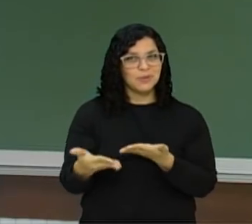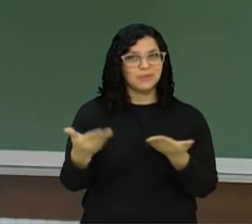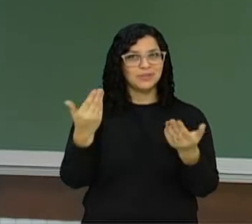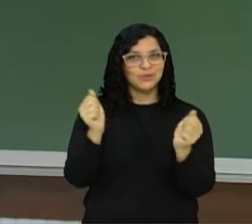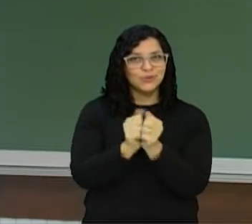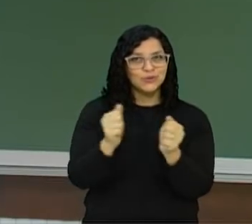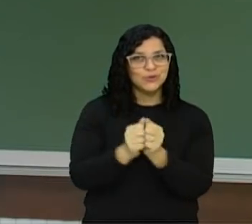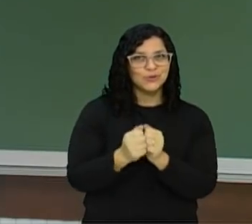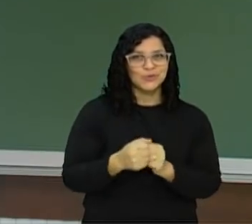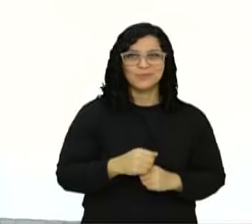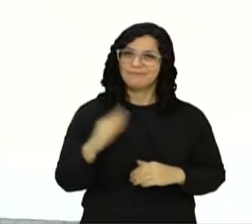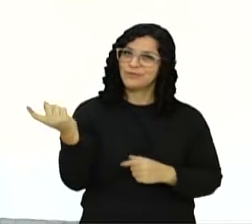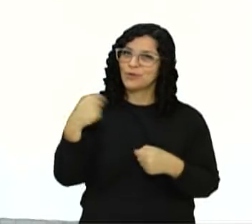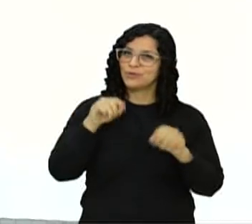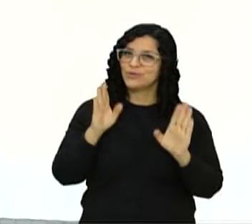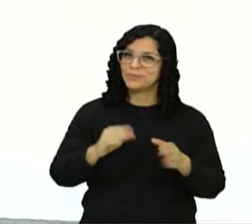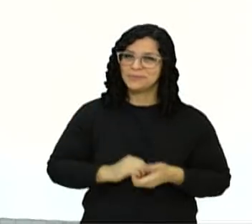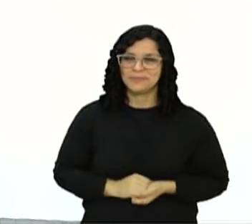construir junto. E eu já volto.